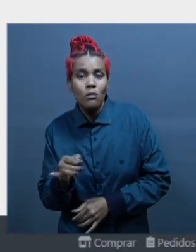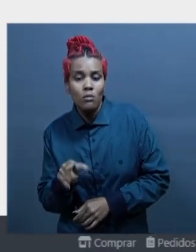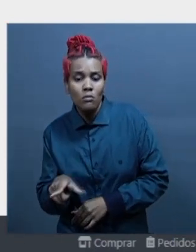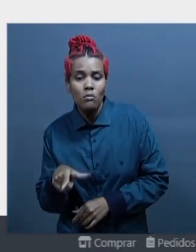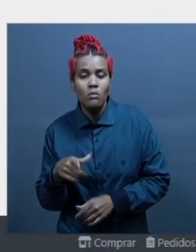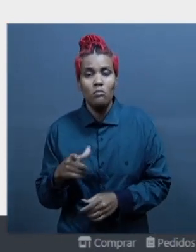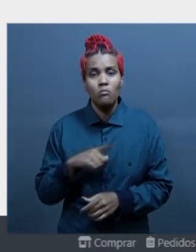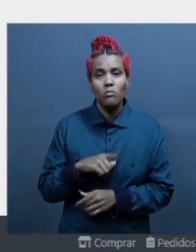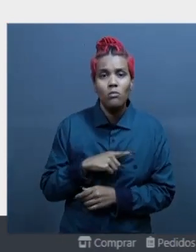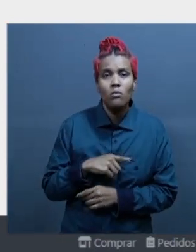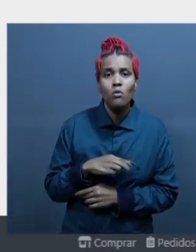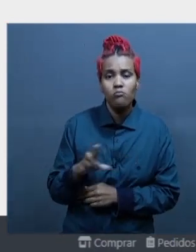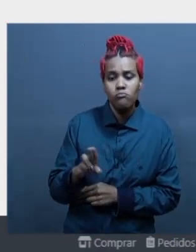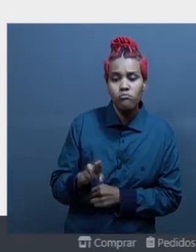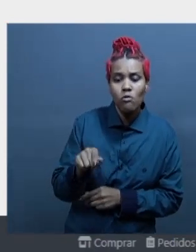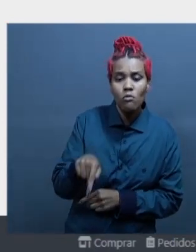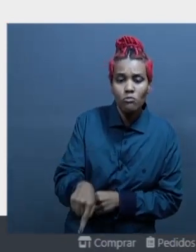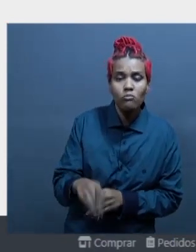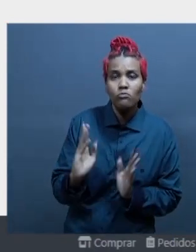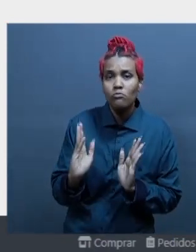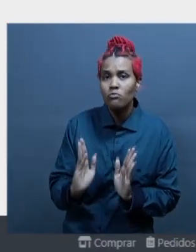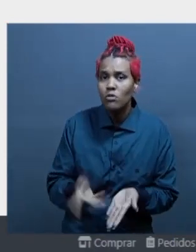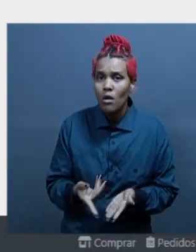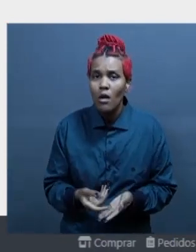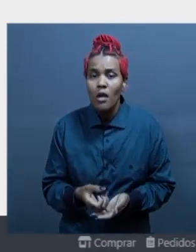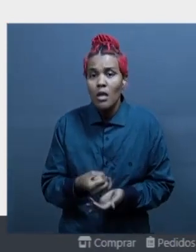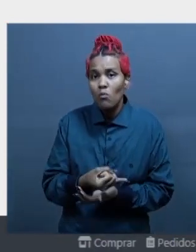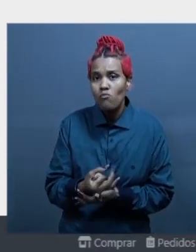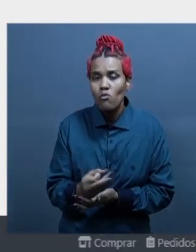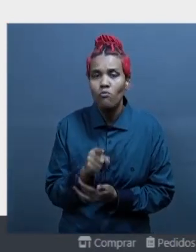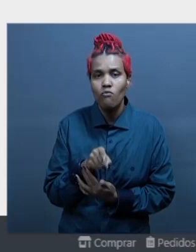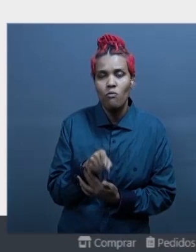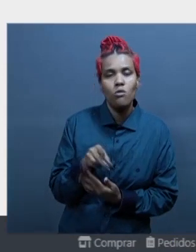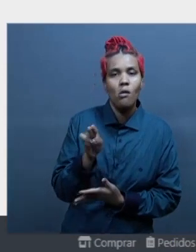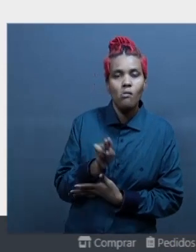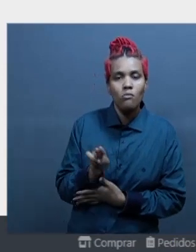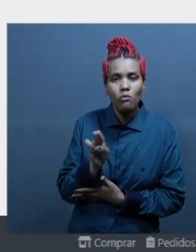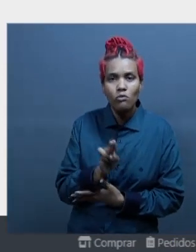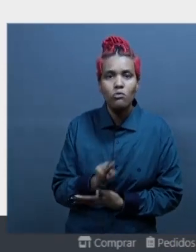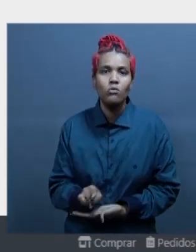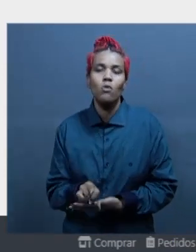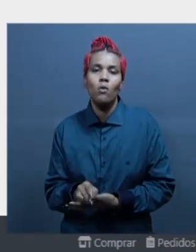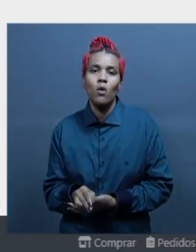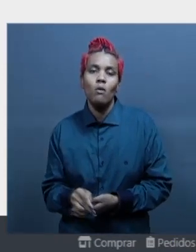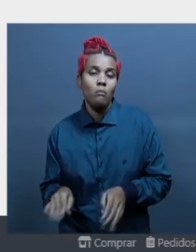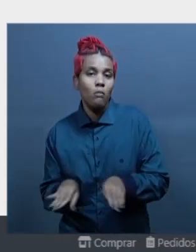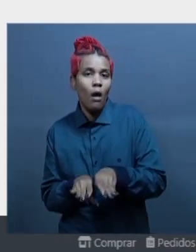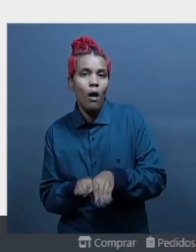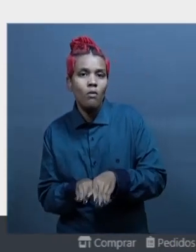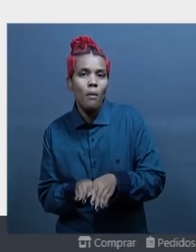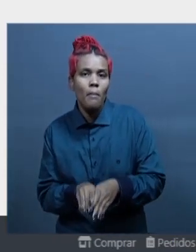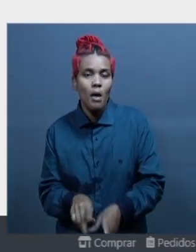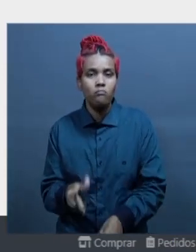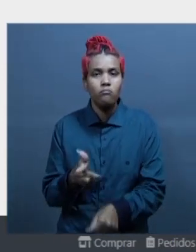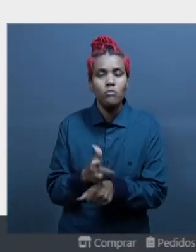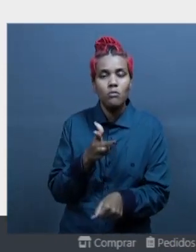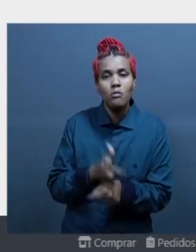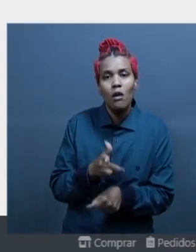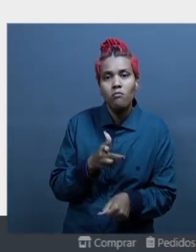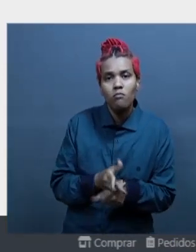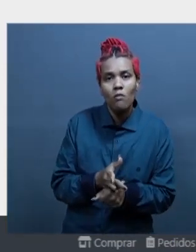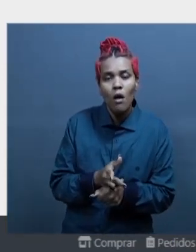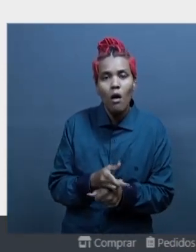do voucher e acompanhar a quantidade utilizada assim como efetuar a gravação em um aparelho de celular